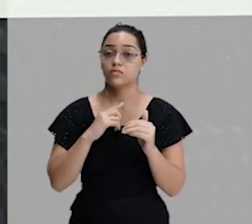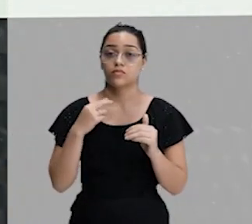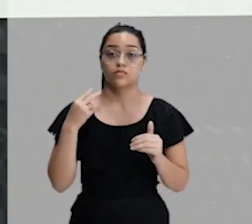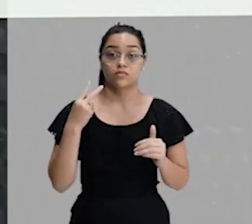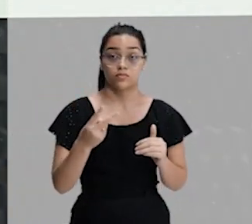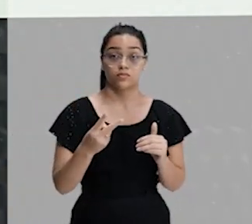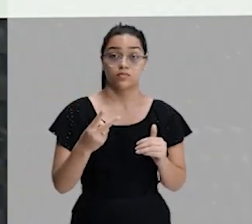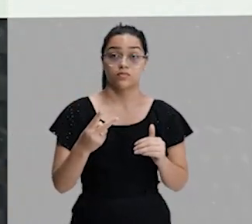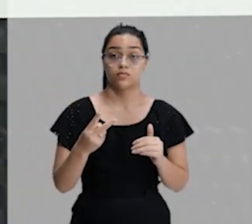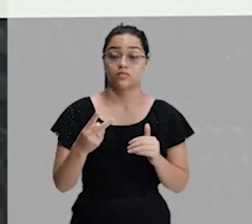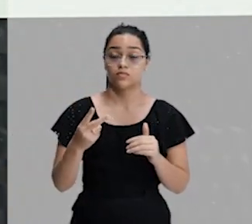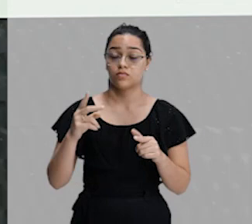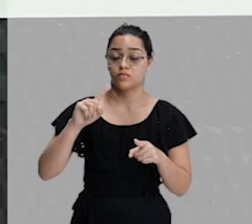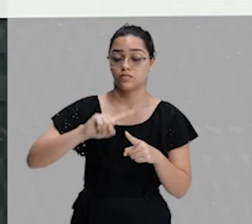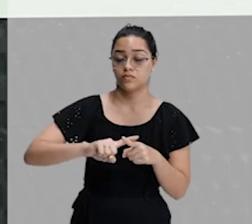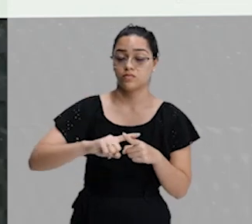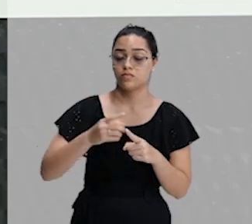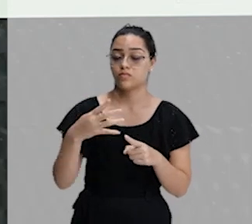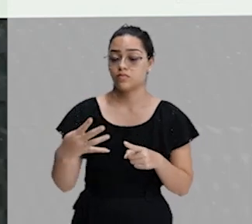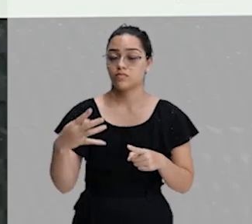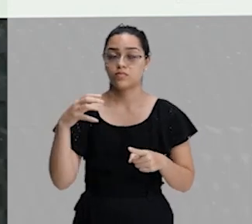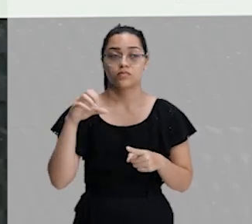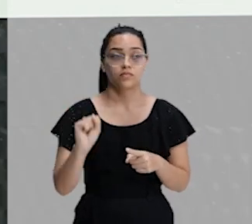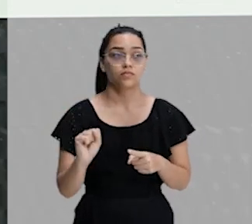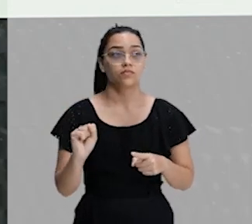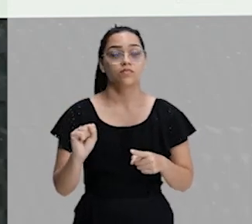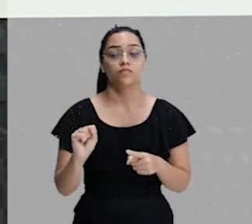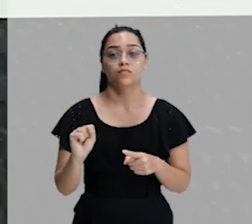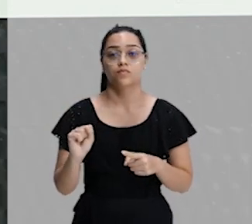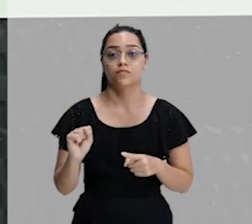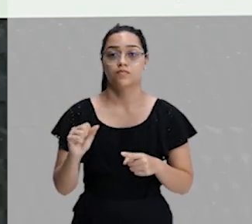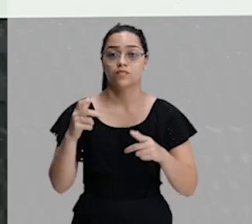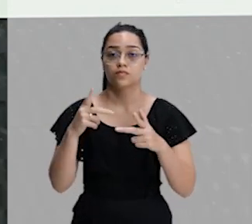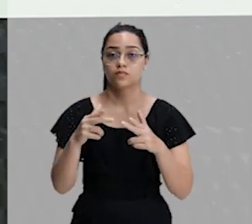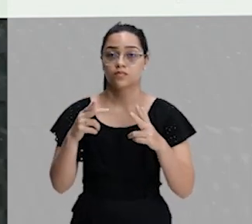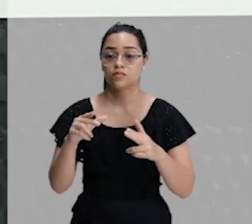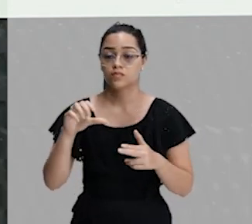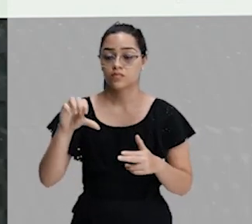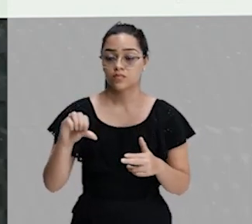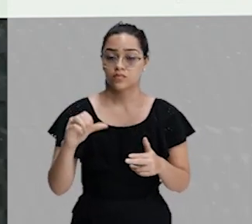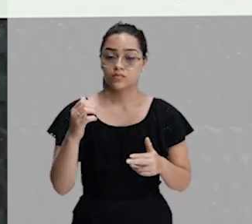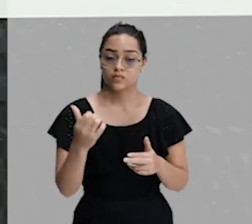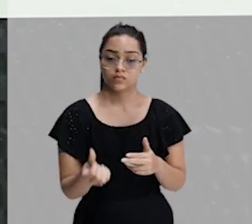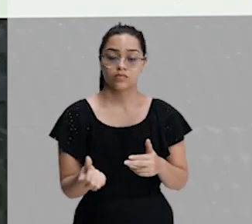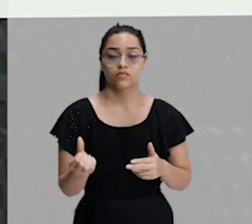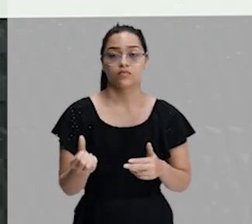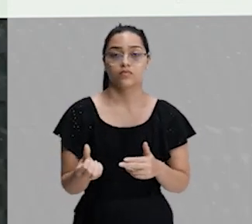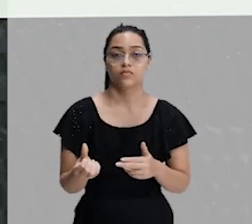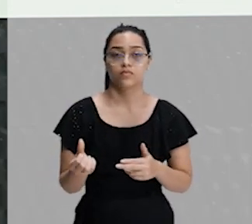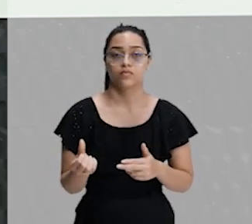2 multiplicado por 48, que dá 96